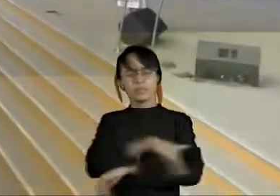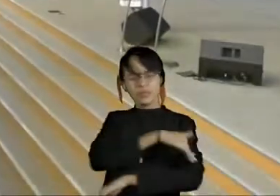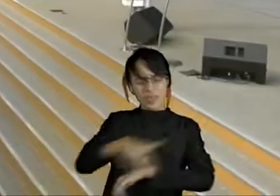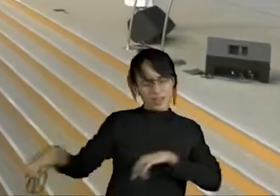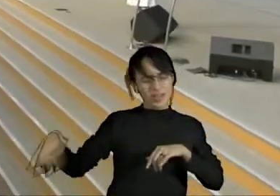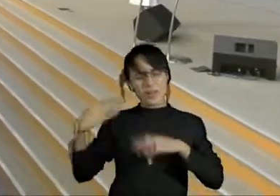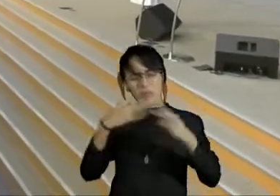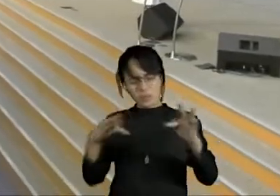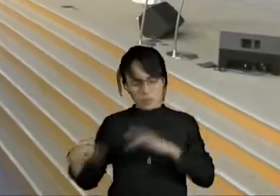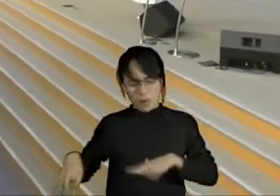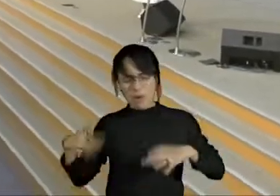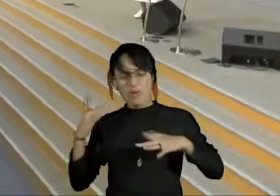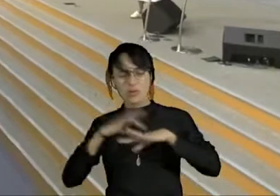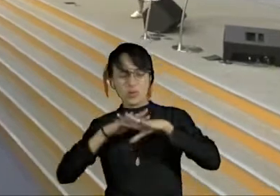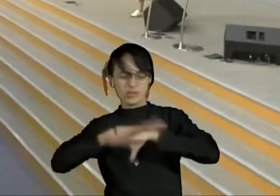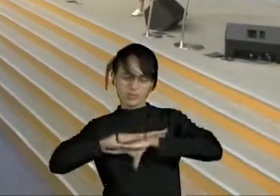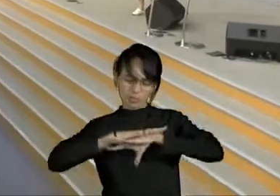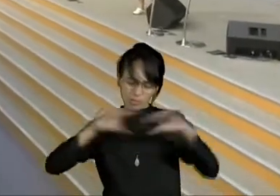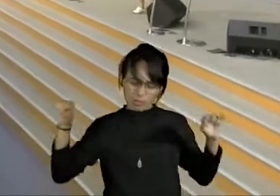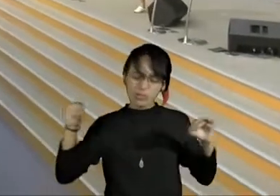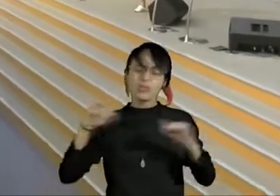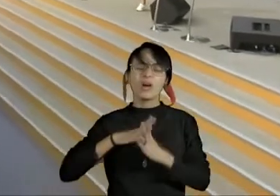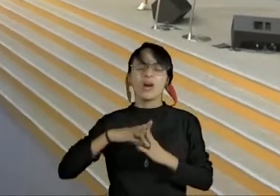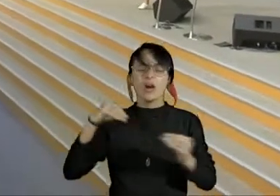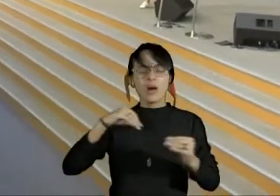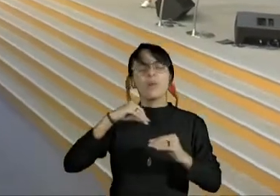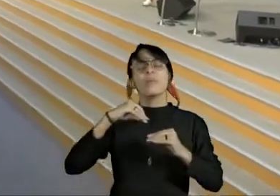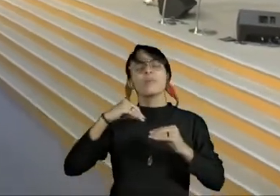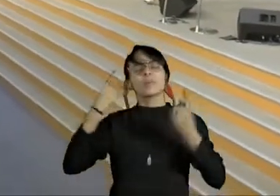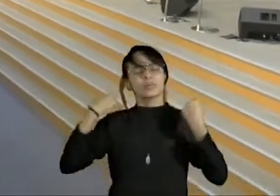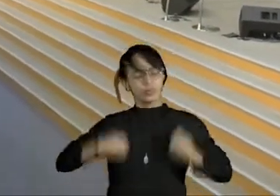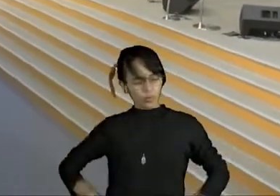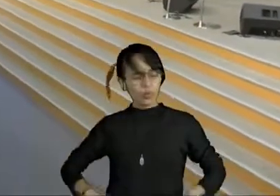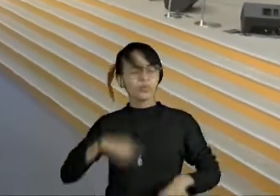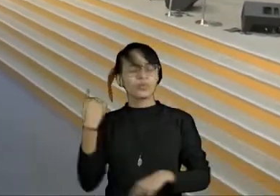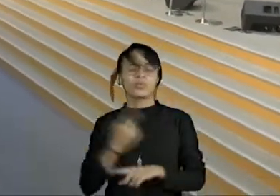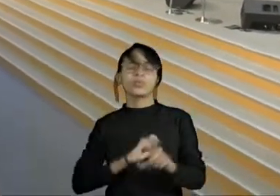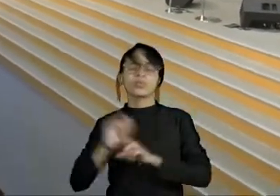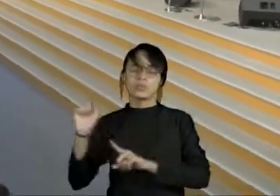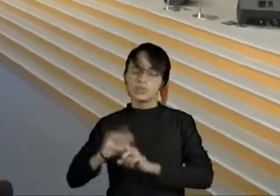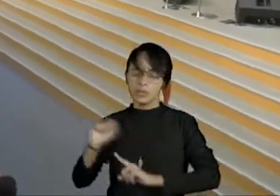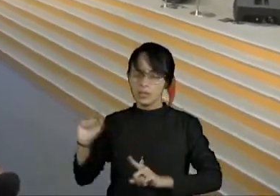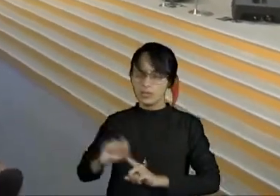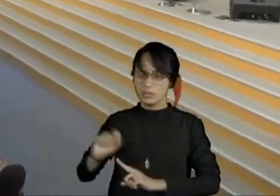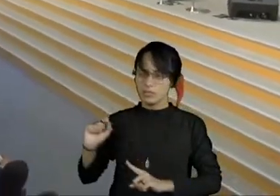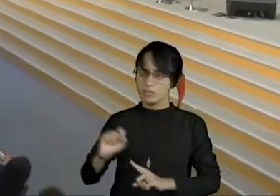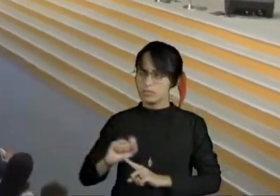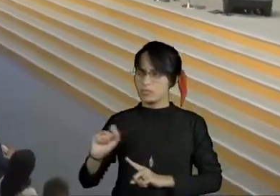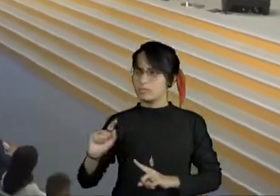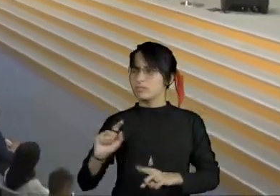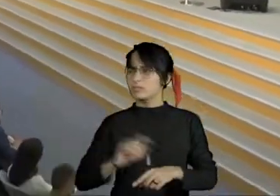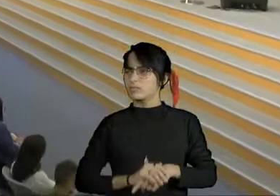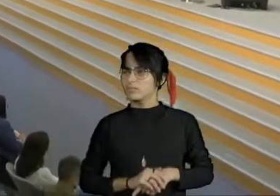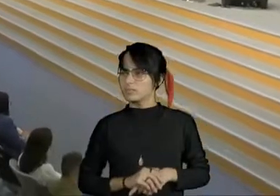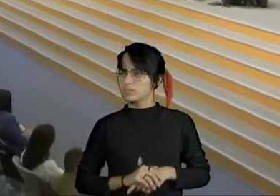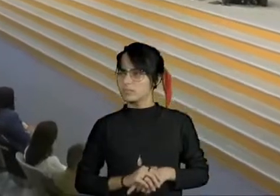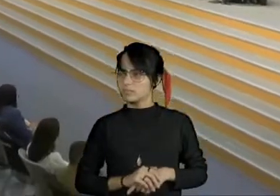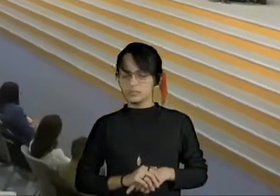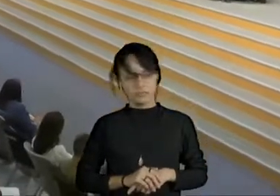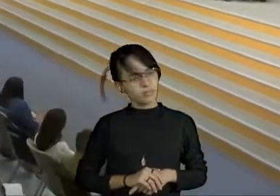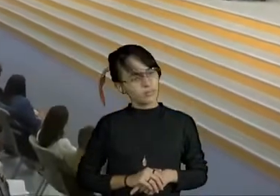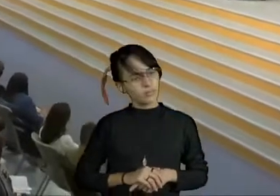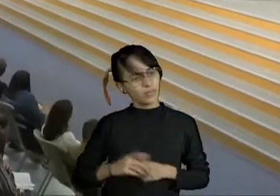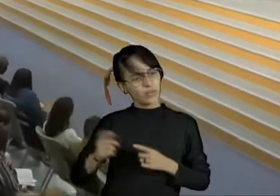das enfermidades da alma e do corpo. Nós repreendemos toda friga, todo cruzar de dedo,